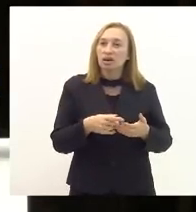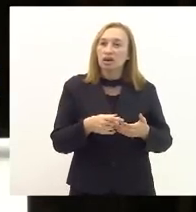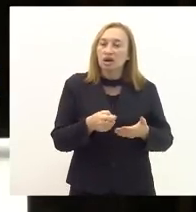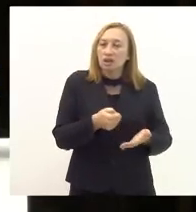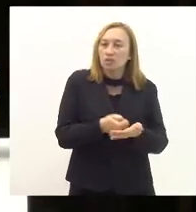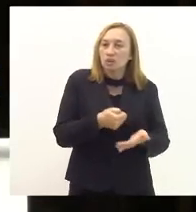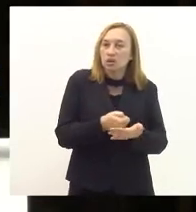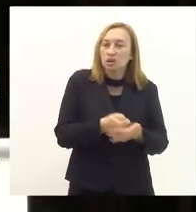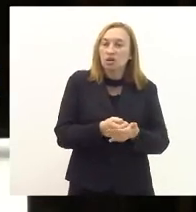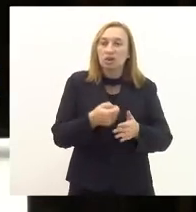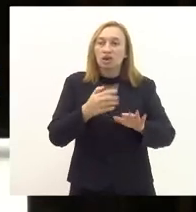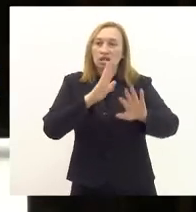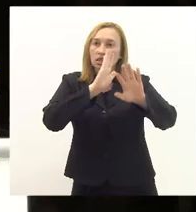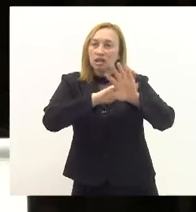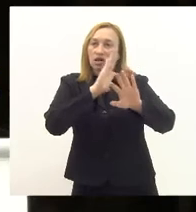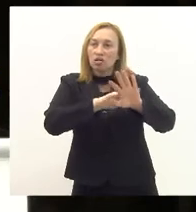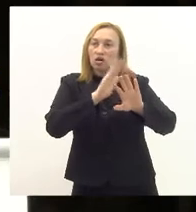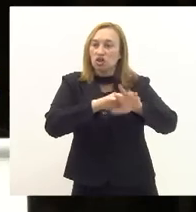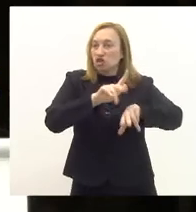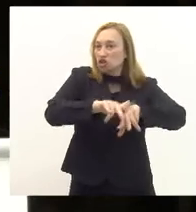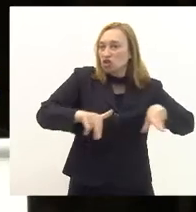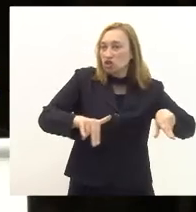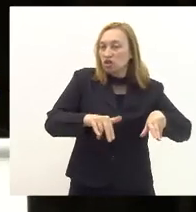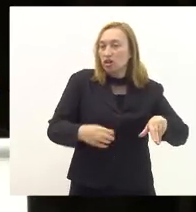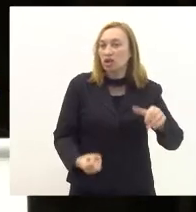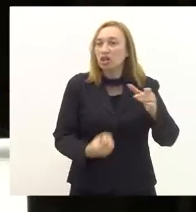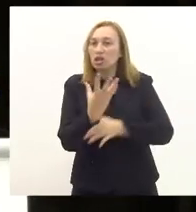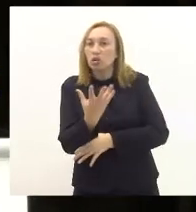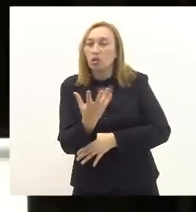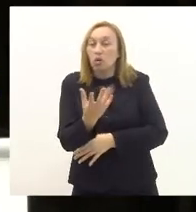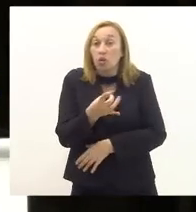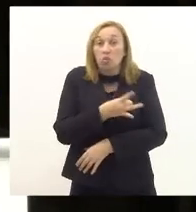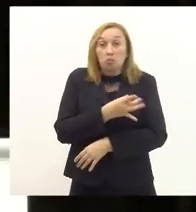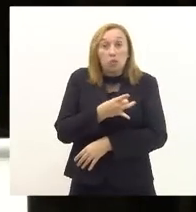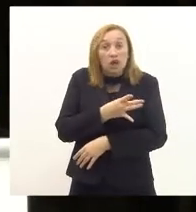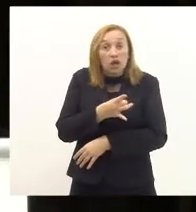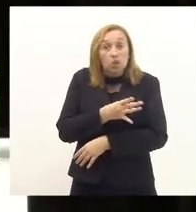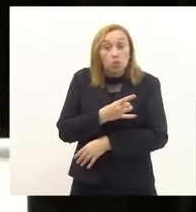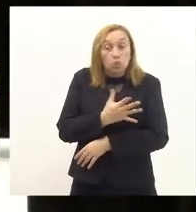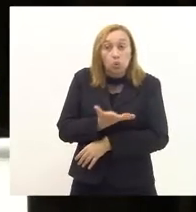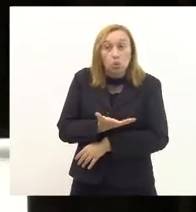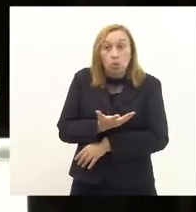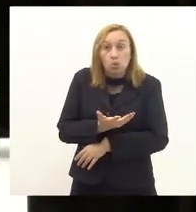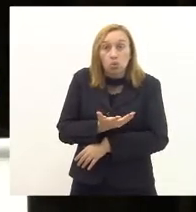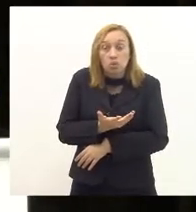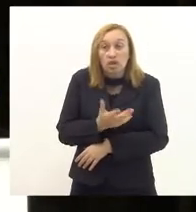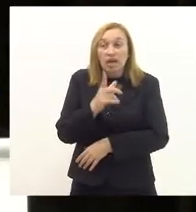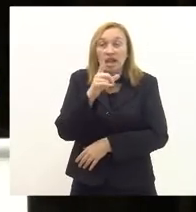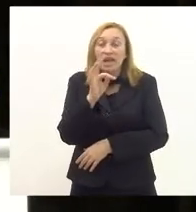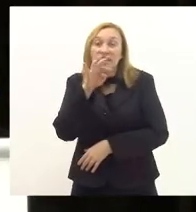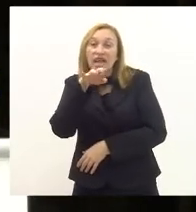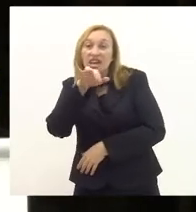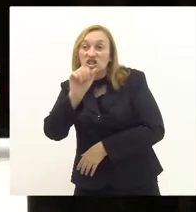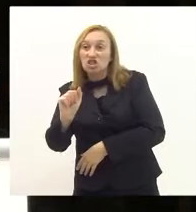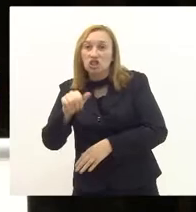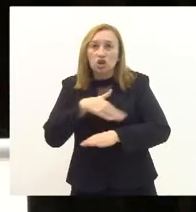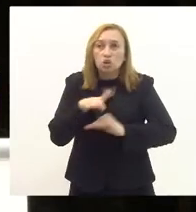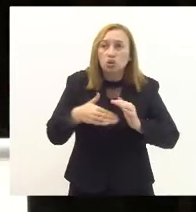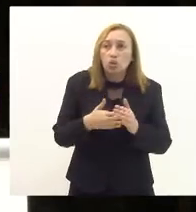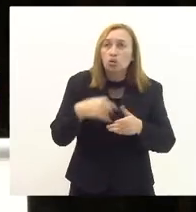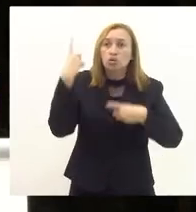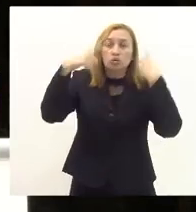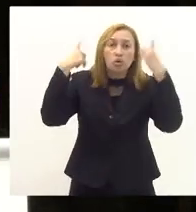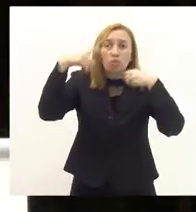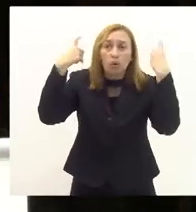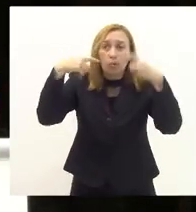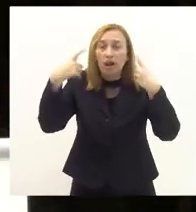da ideologia de gênero, criou um amedrontamento, uma letargia, e todo mundo fica